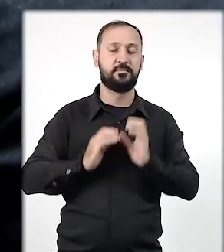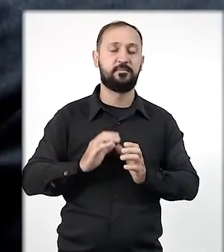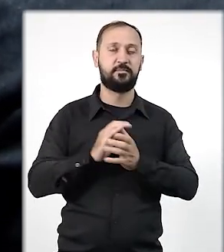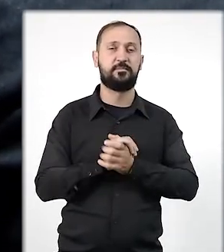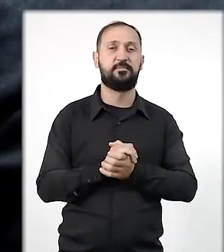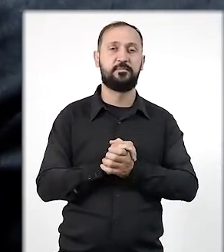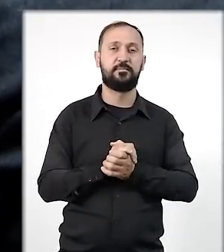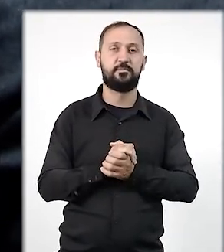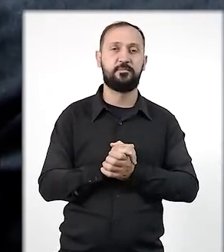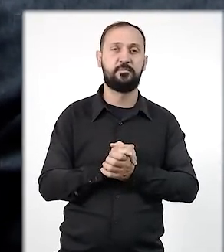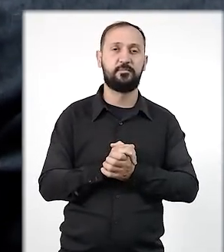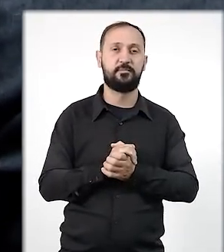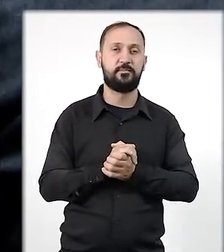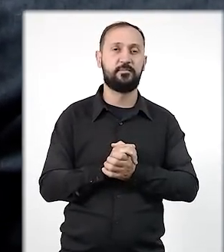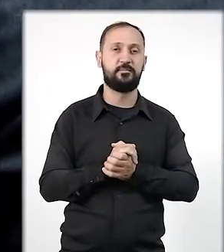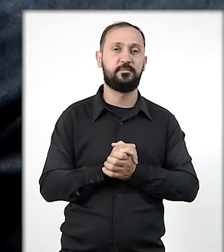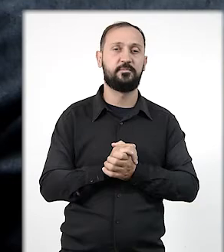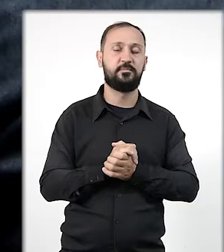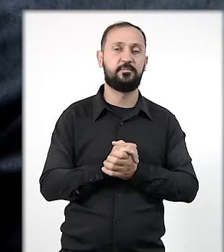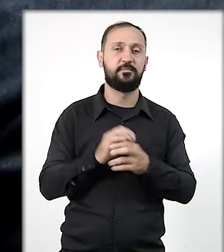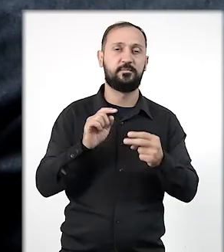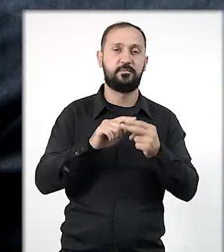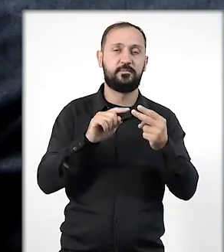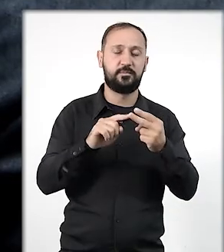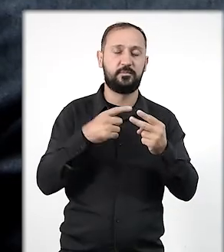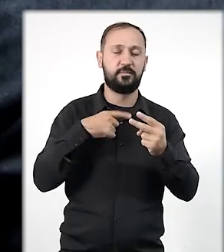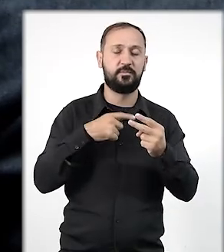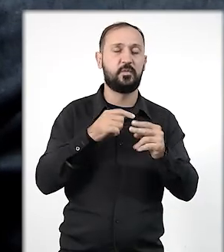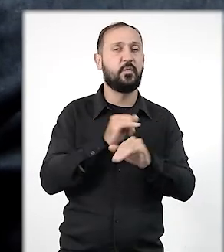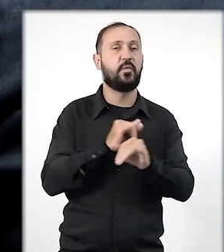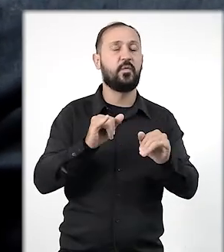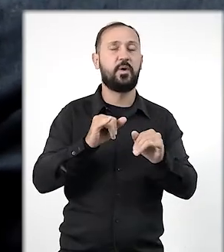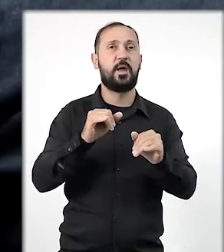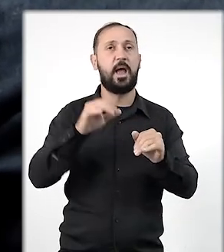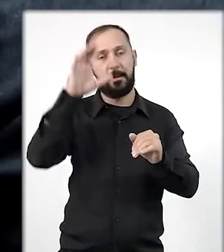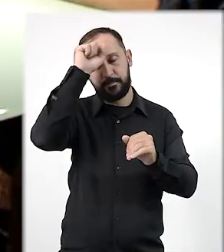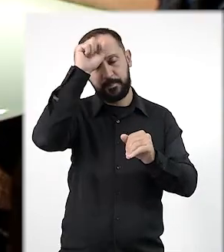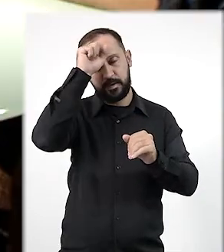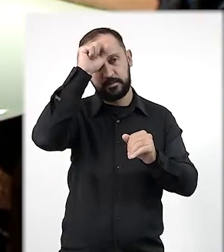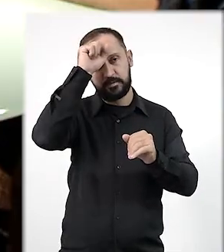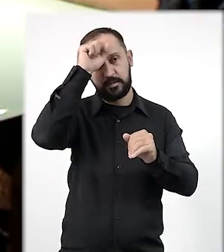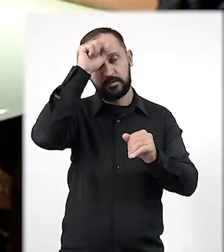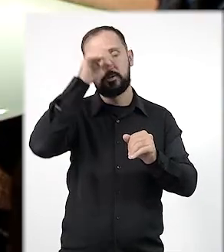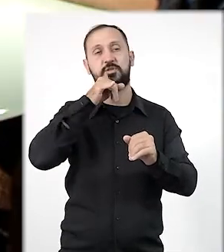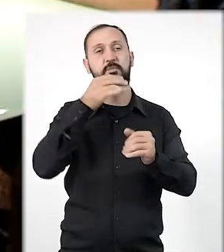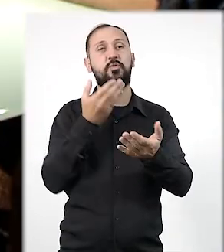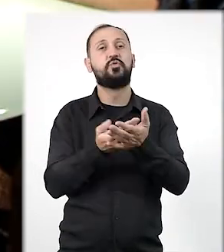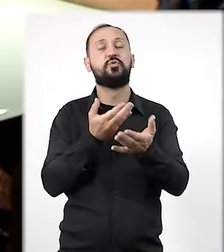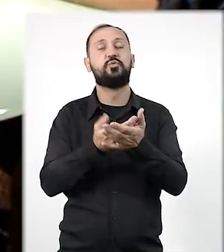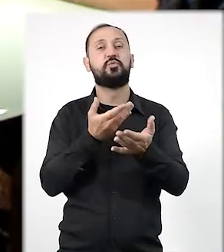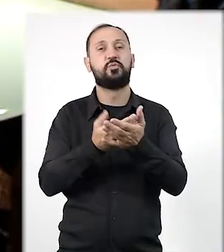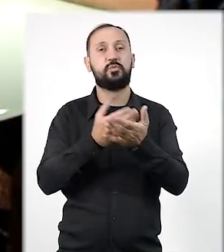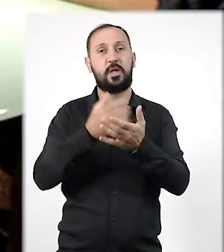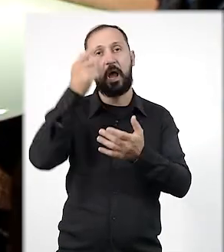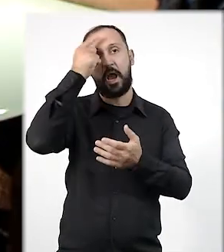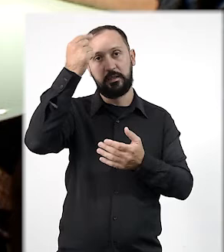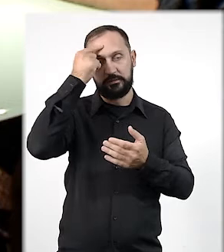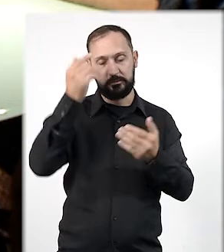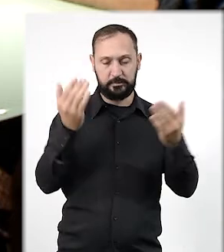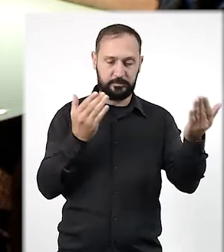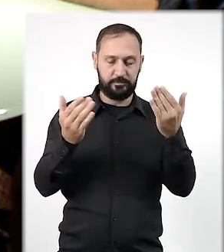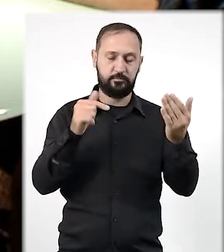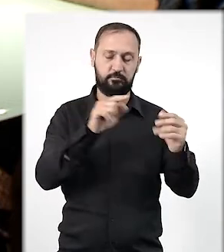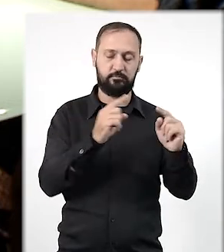duas pessoas, as duas com a mesma formação acadêmica, por exemplo, mas ela com um nível de testosterona diferente, talvez a